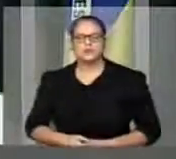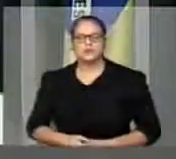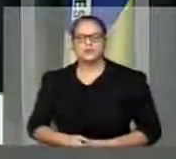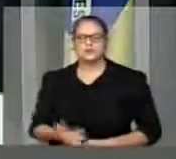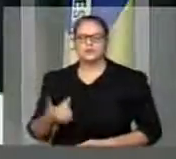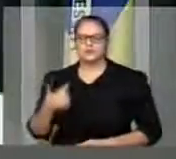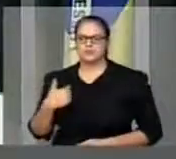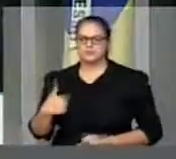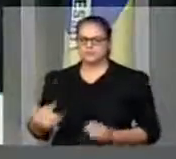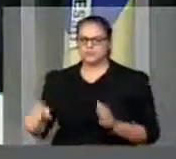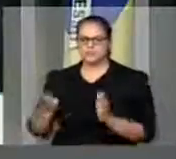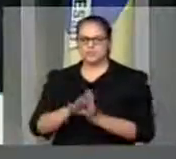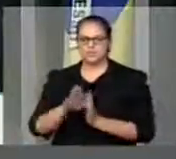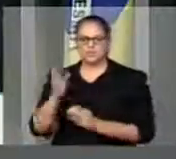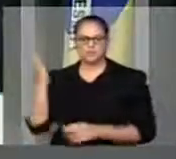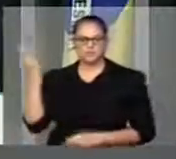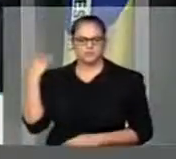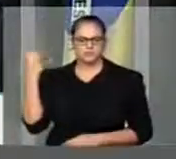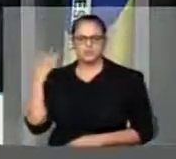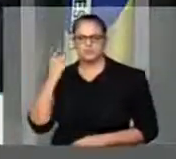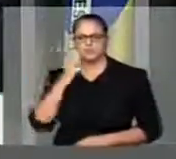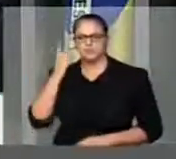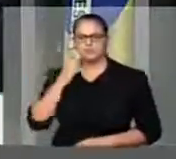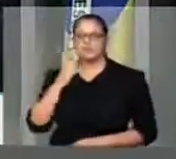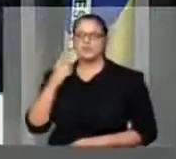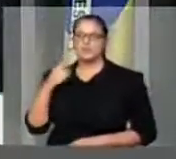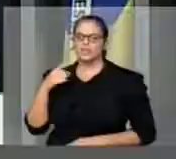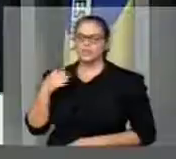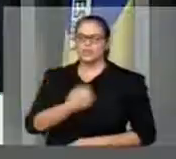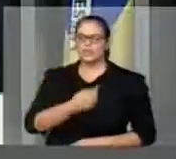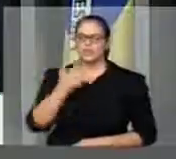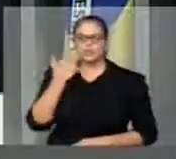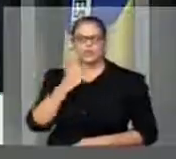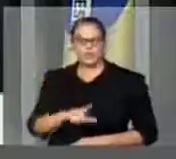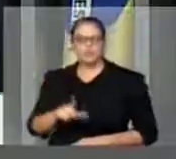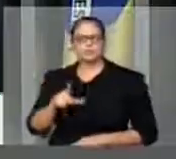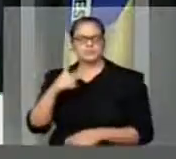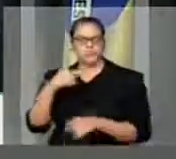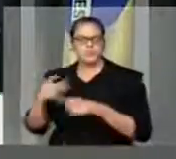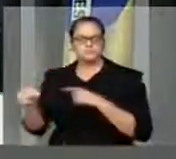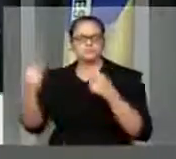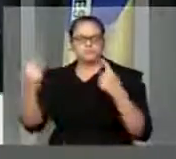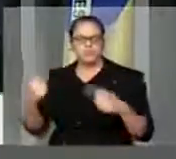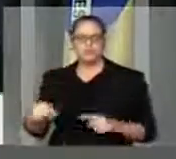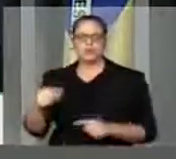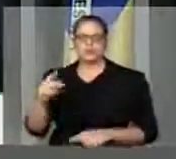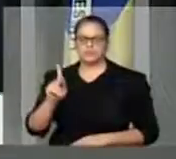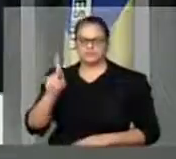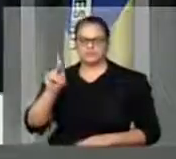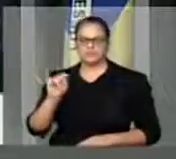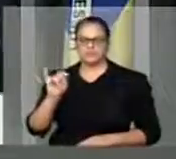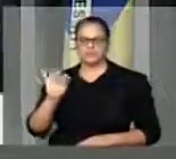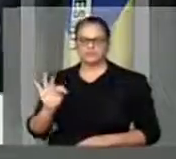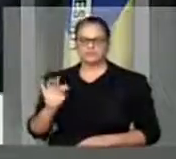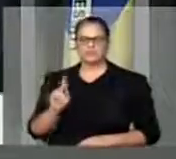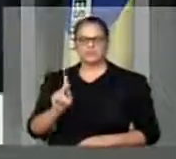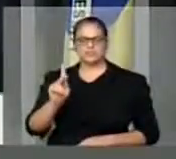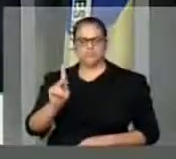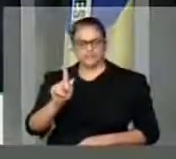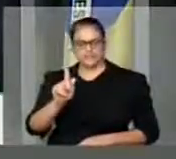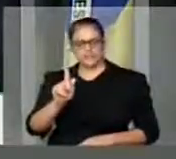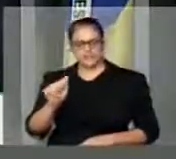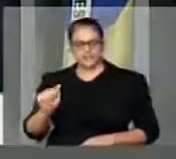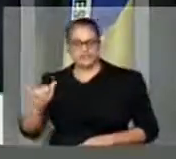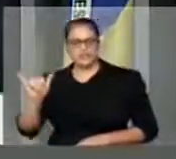a vencermos o chamado kit gay. Eles não se dão por vencido e continuam